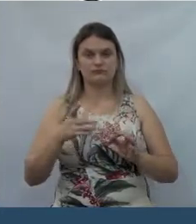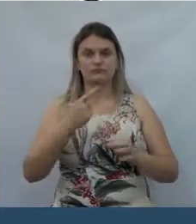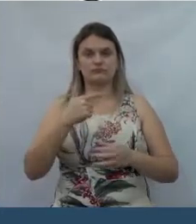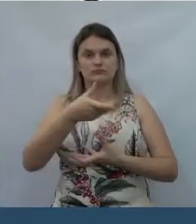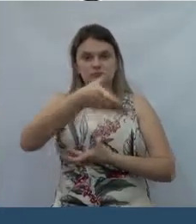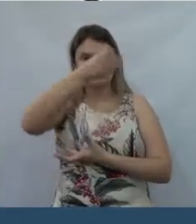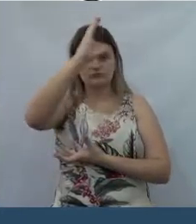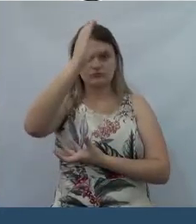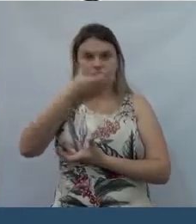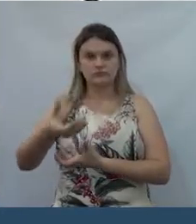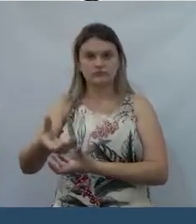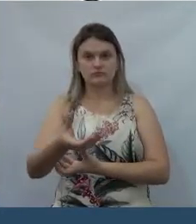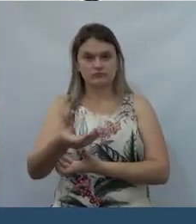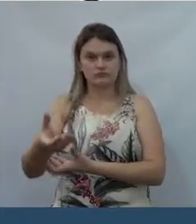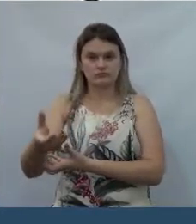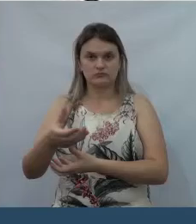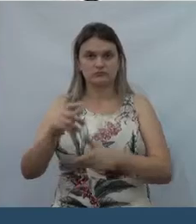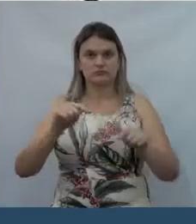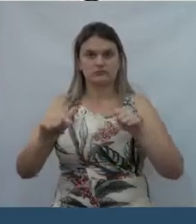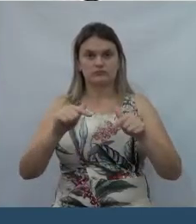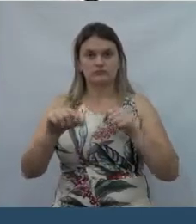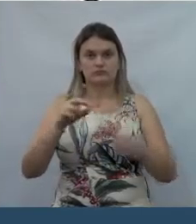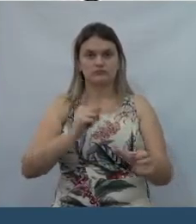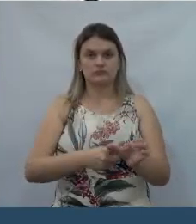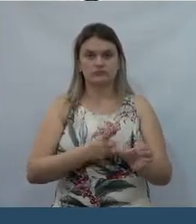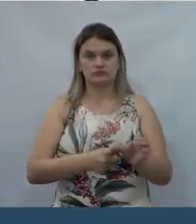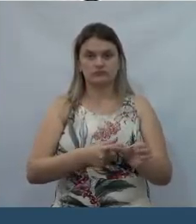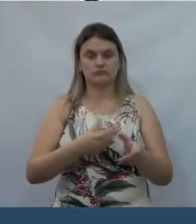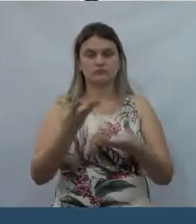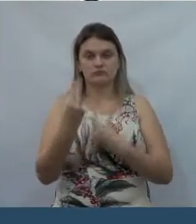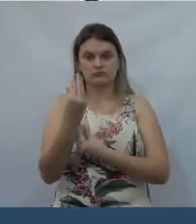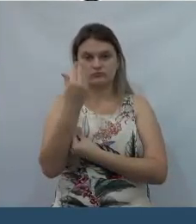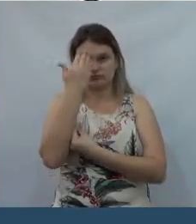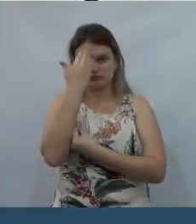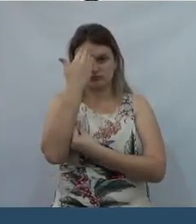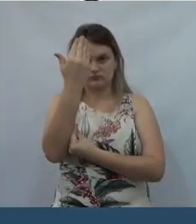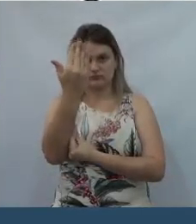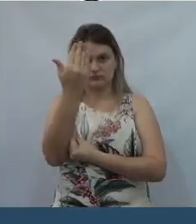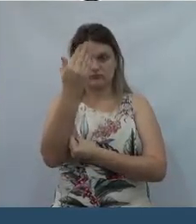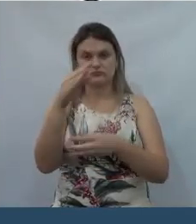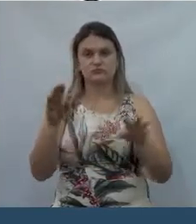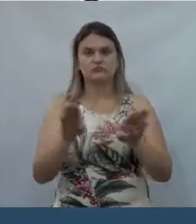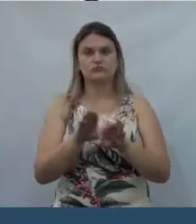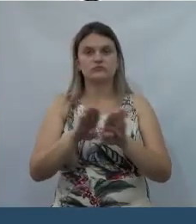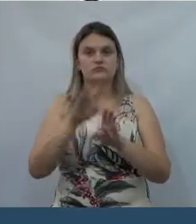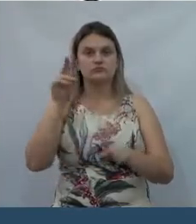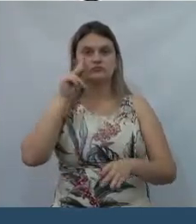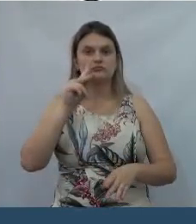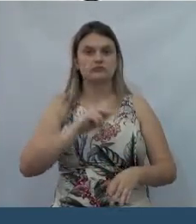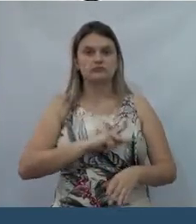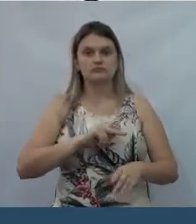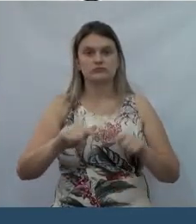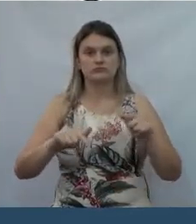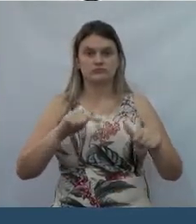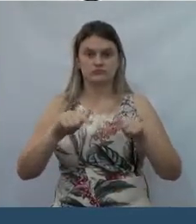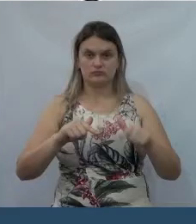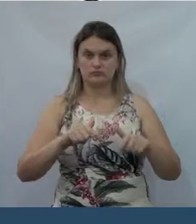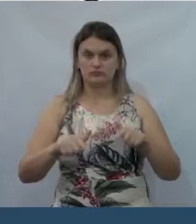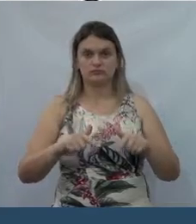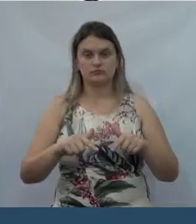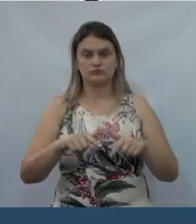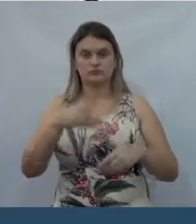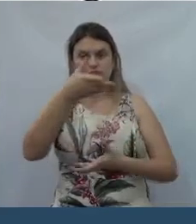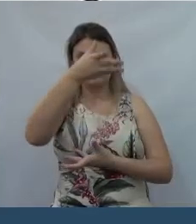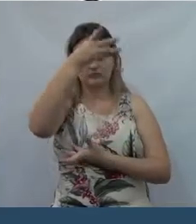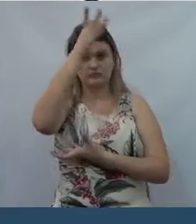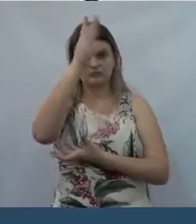de Bombeiros na cidade. Agradecemos e reconhecemos o trabalho do